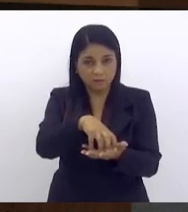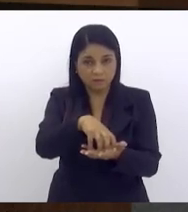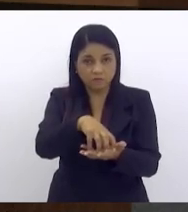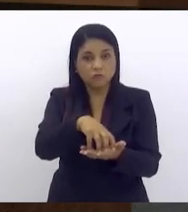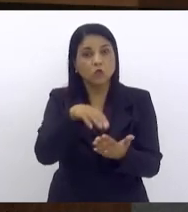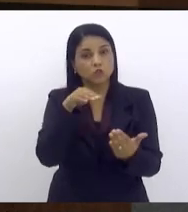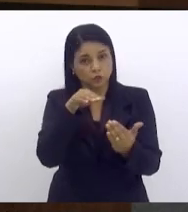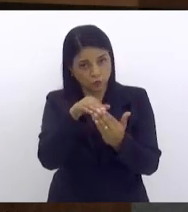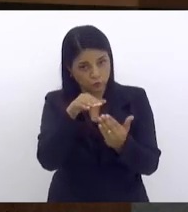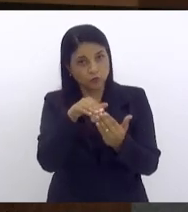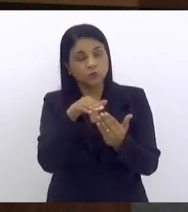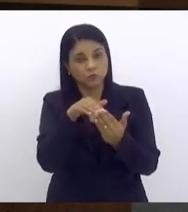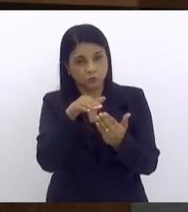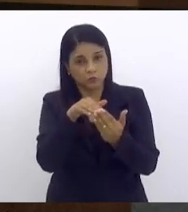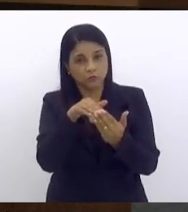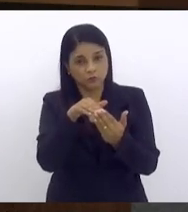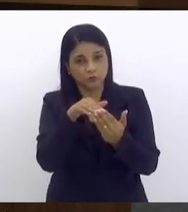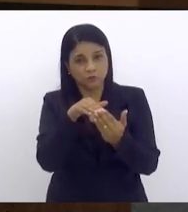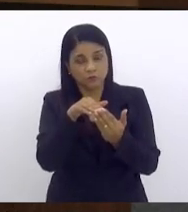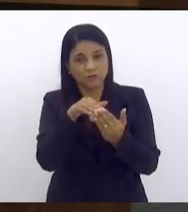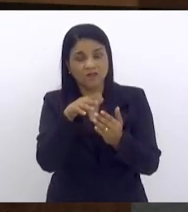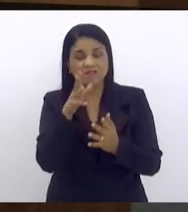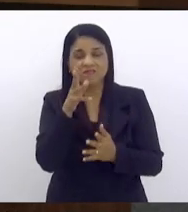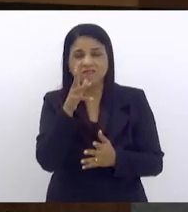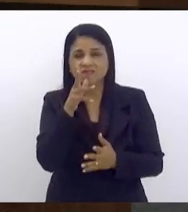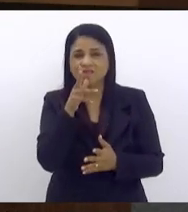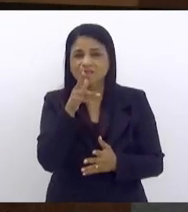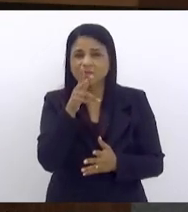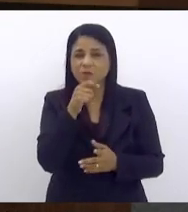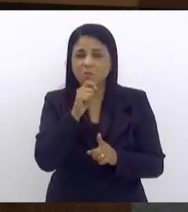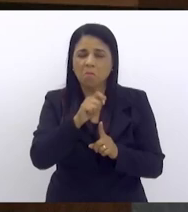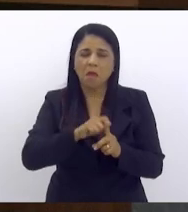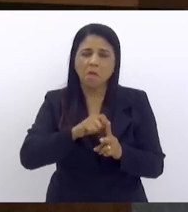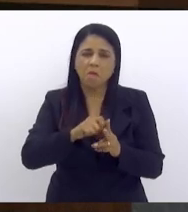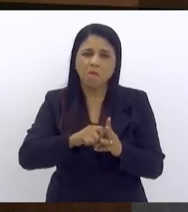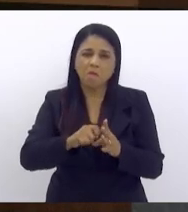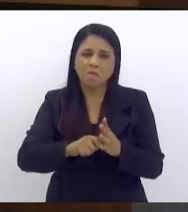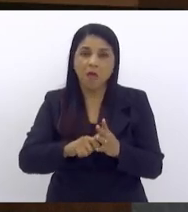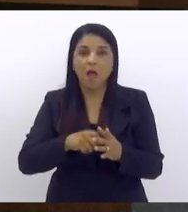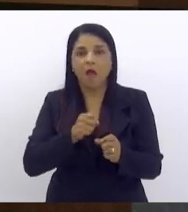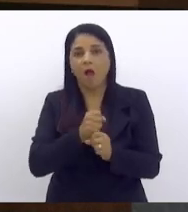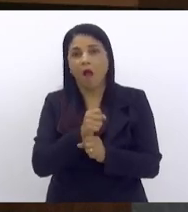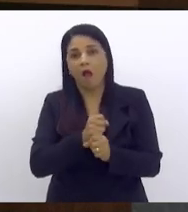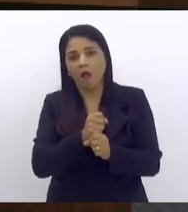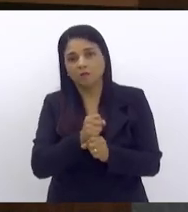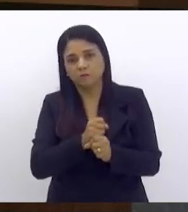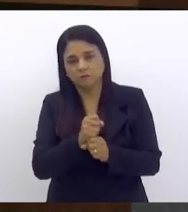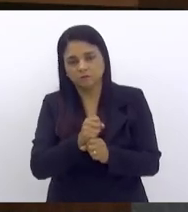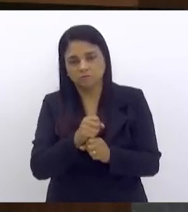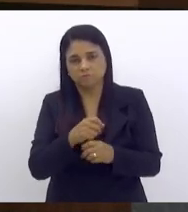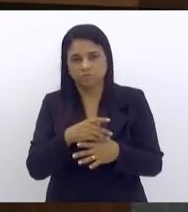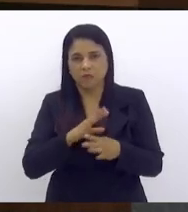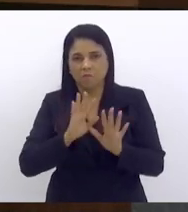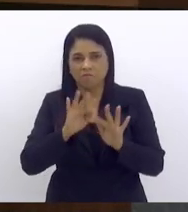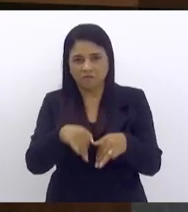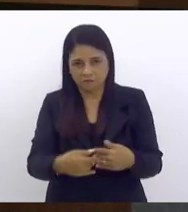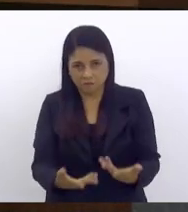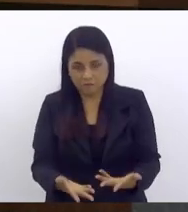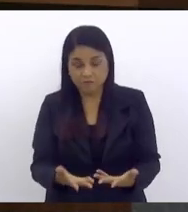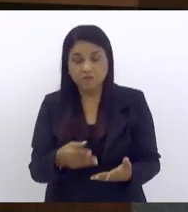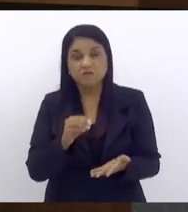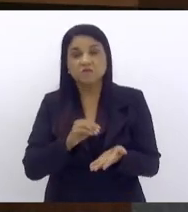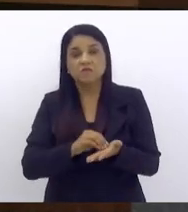sobre isso, elas estão demorando meses, em alguns casos, anos, para acontecer. Então, está